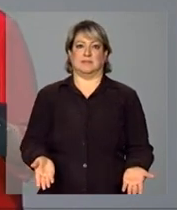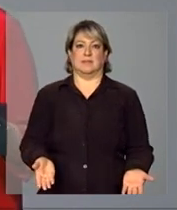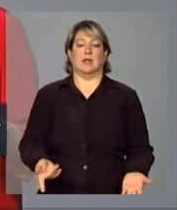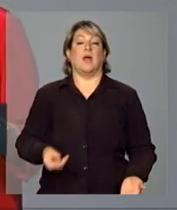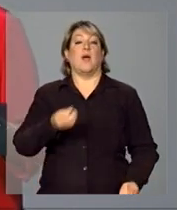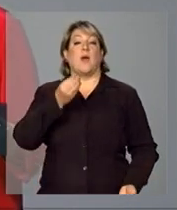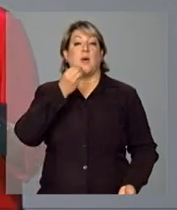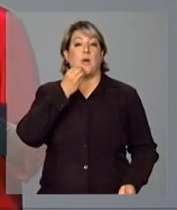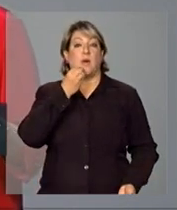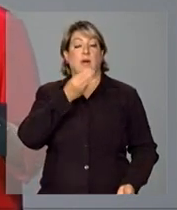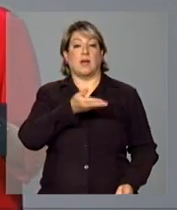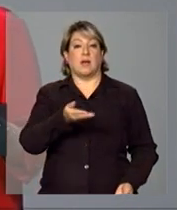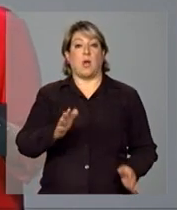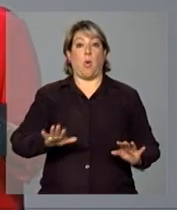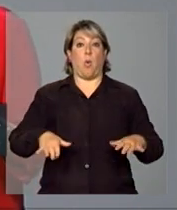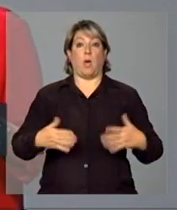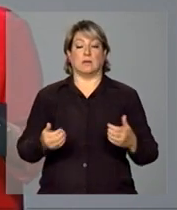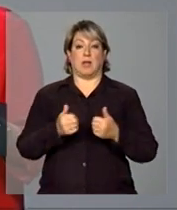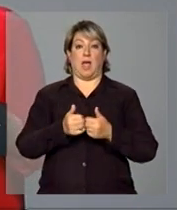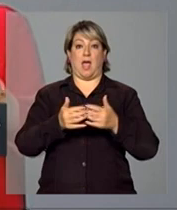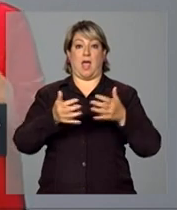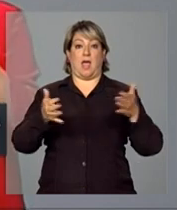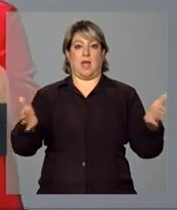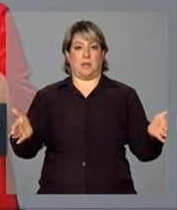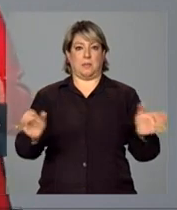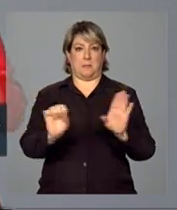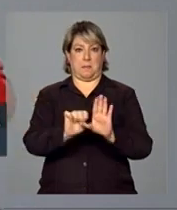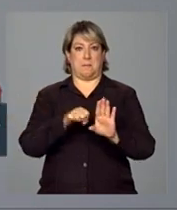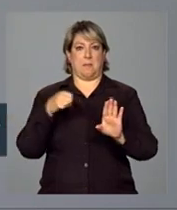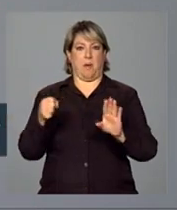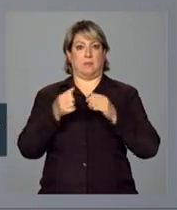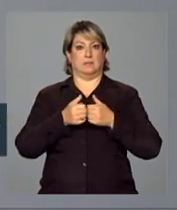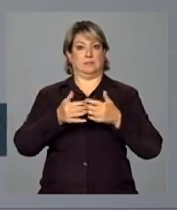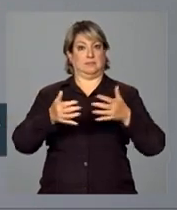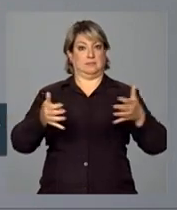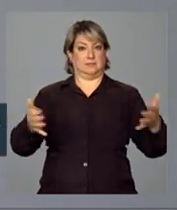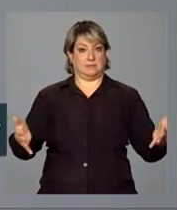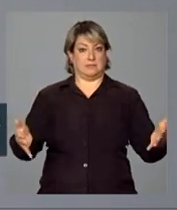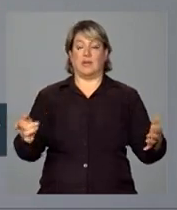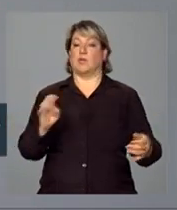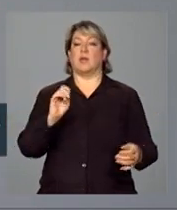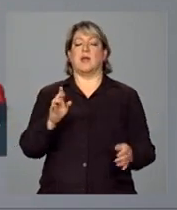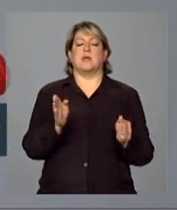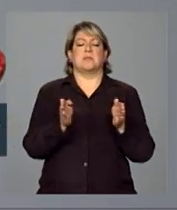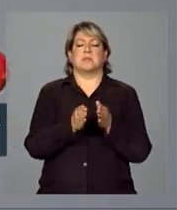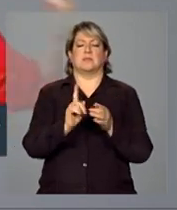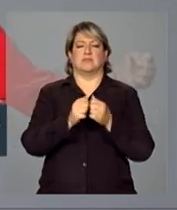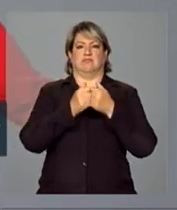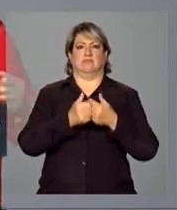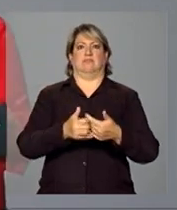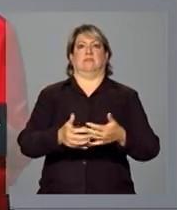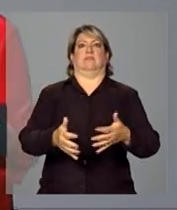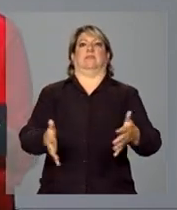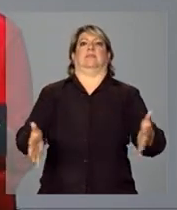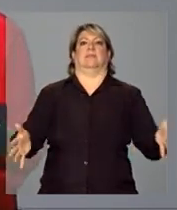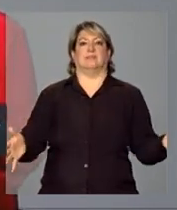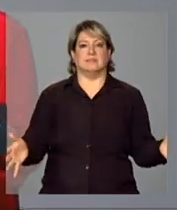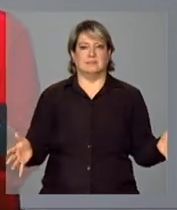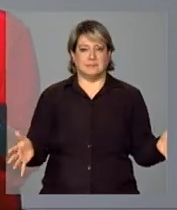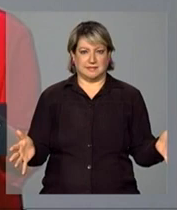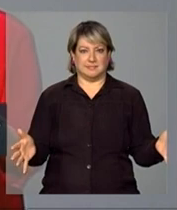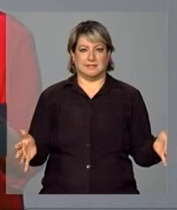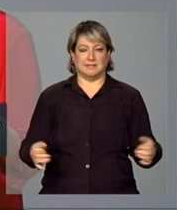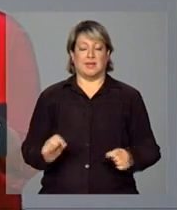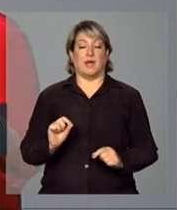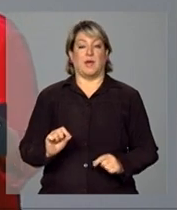Elas, quando abrem a porta, ela não abre uma frestinha, não. Ela escancara a porta.